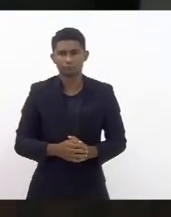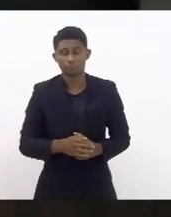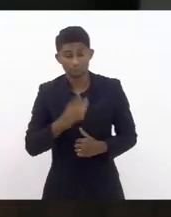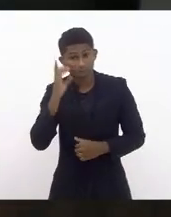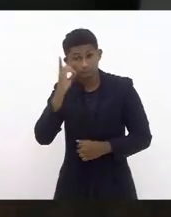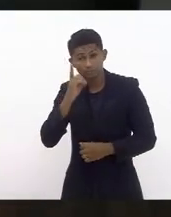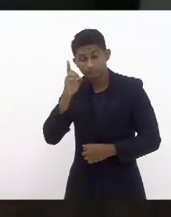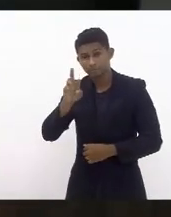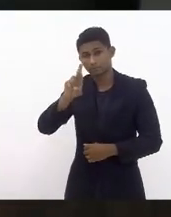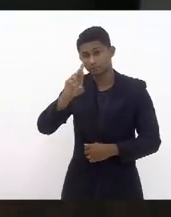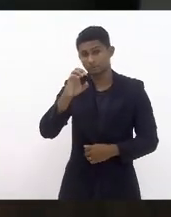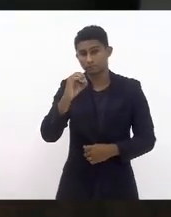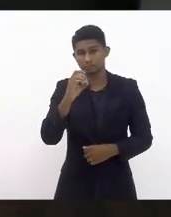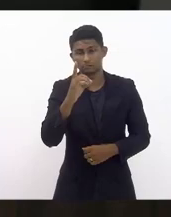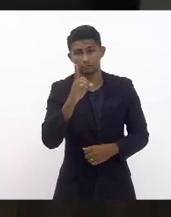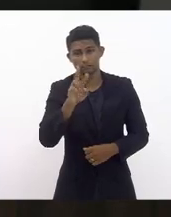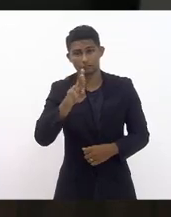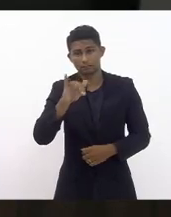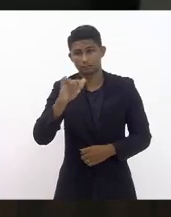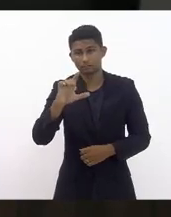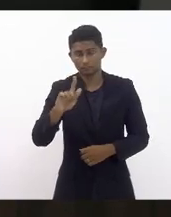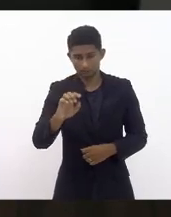Deputado Rodrigo Amorim, 5-1.